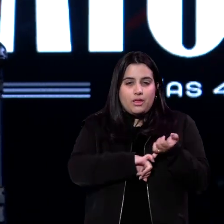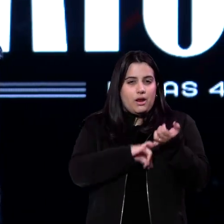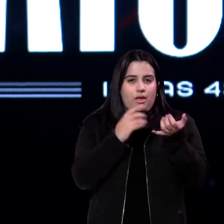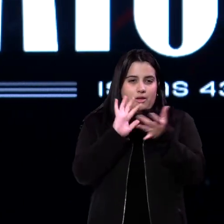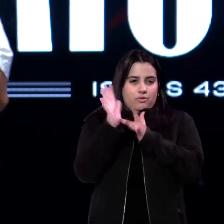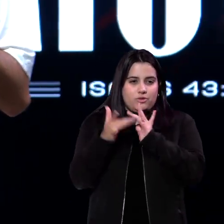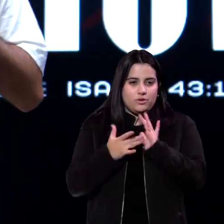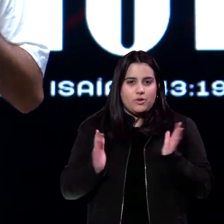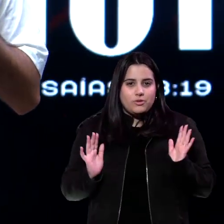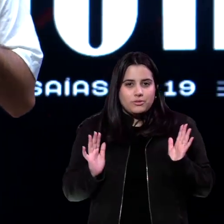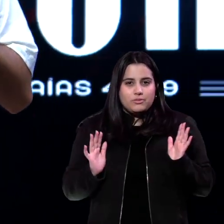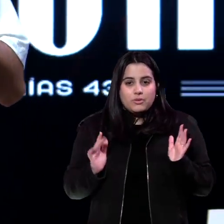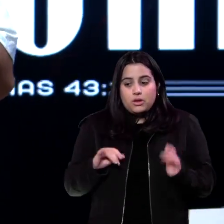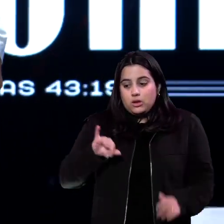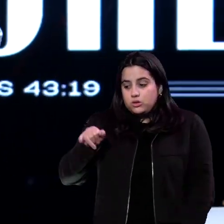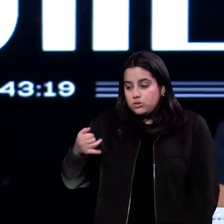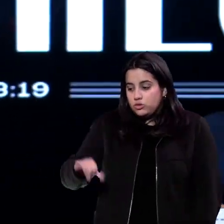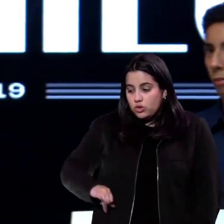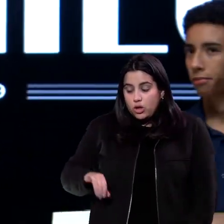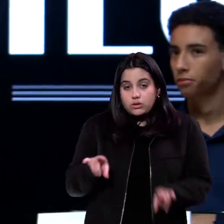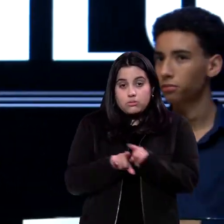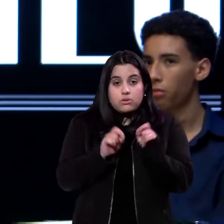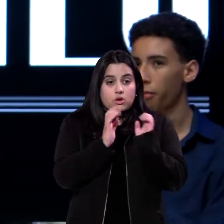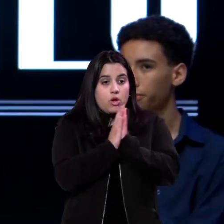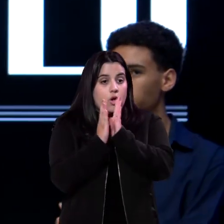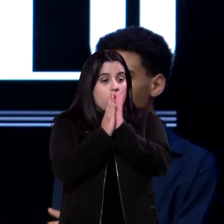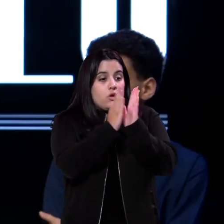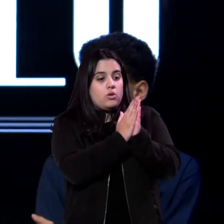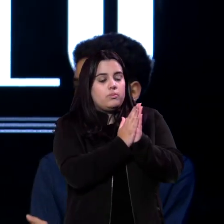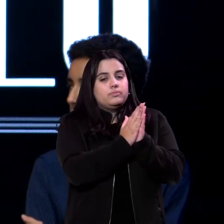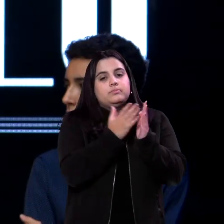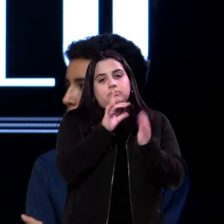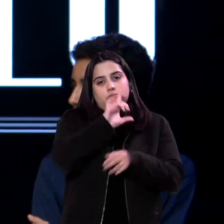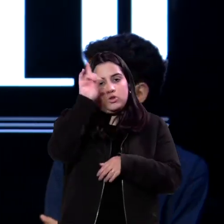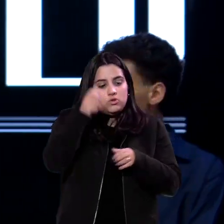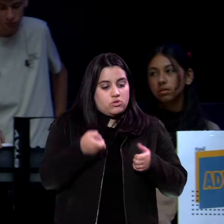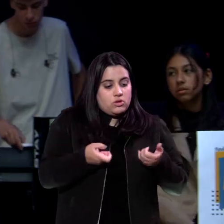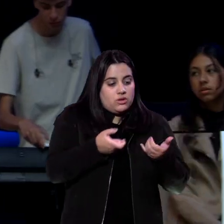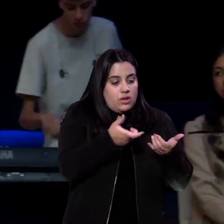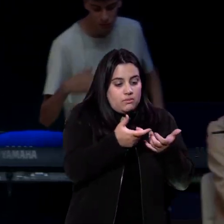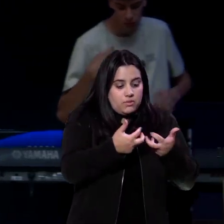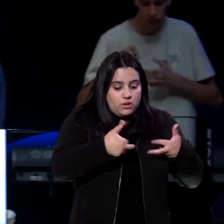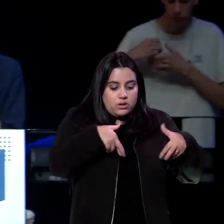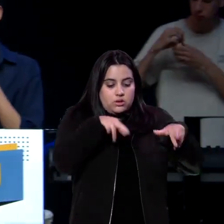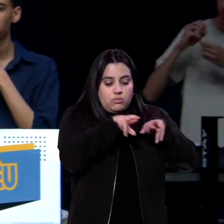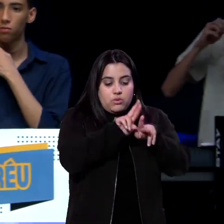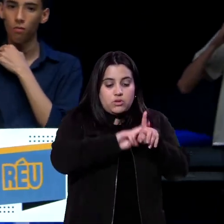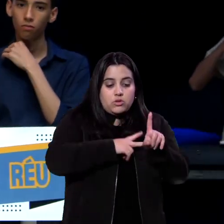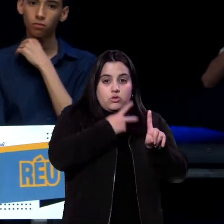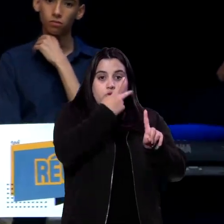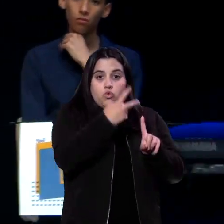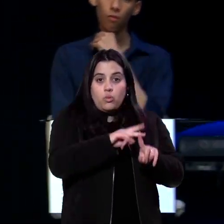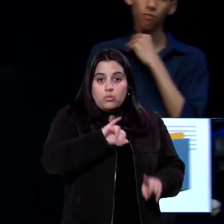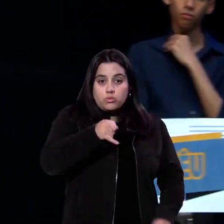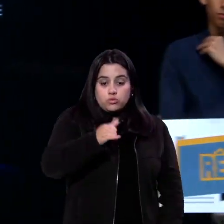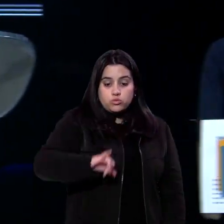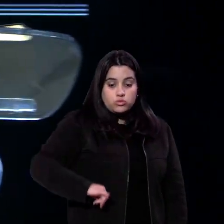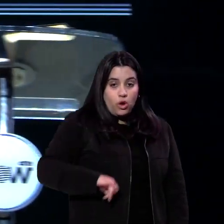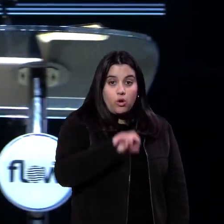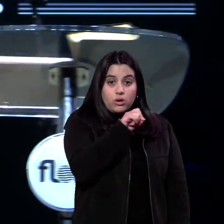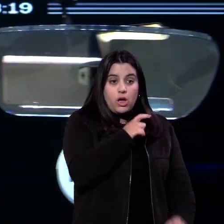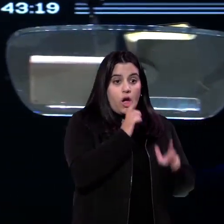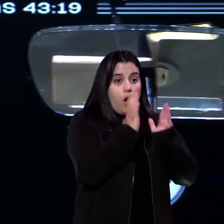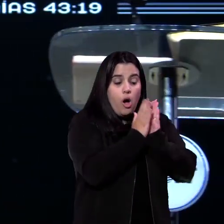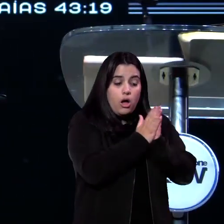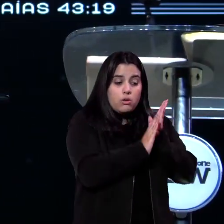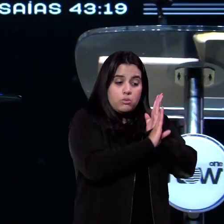outros. Quando Deus restaura tudo em dobro na vida de Jó, no fim da vida dele, ele ora pelos amigos dele, pois Deus condena os amigos